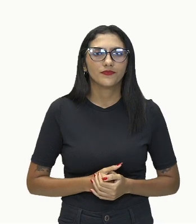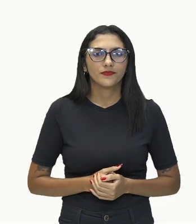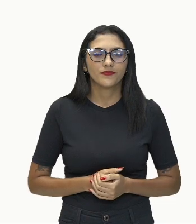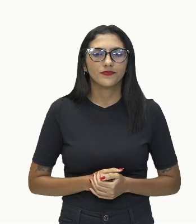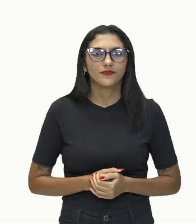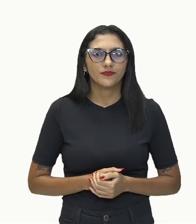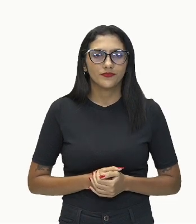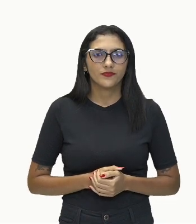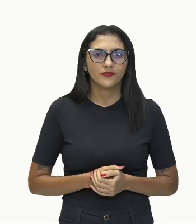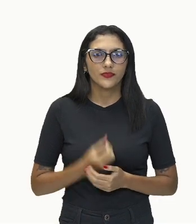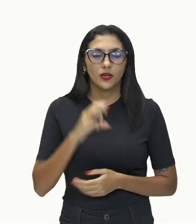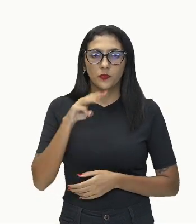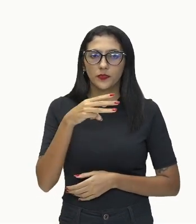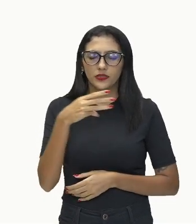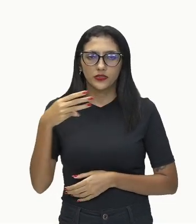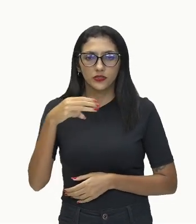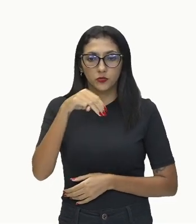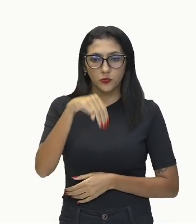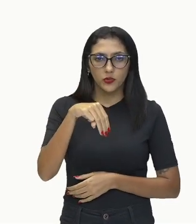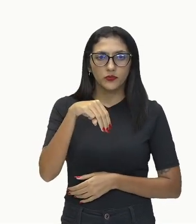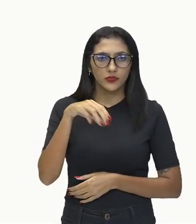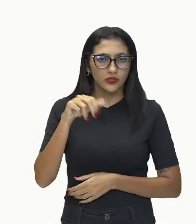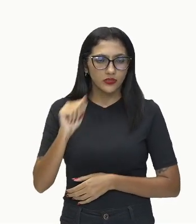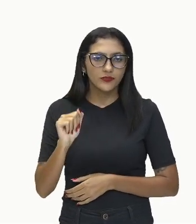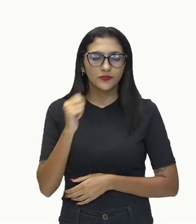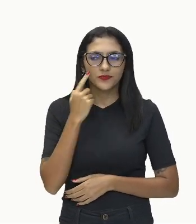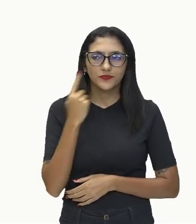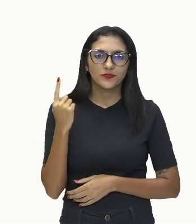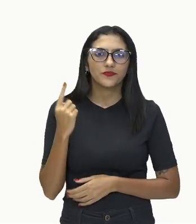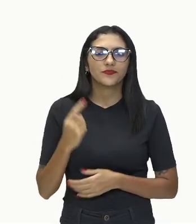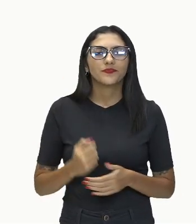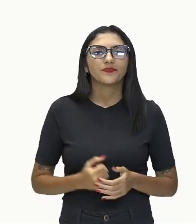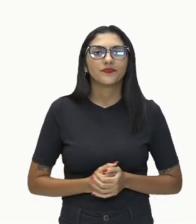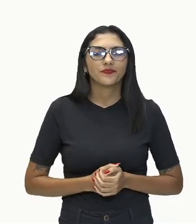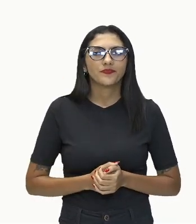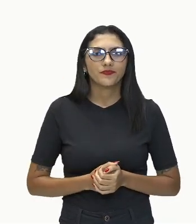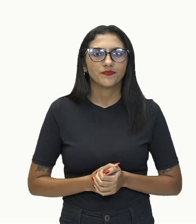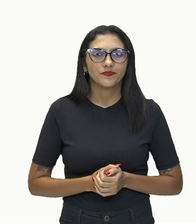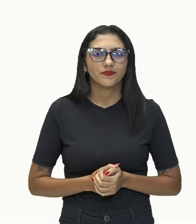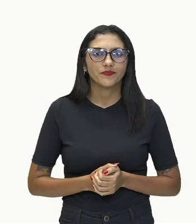a matriz A, tá? Ele deu a matriz A.